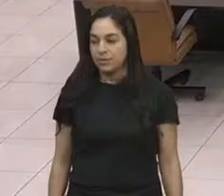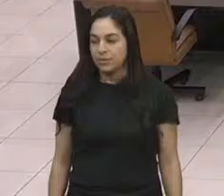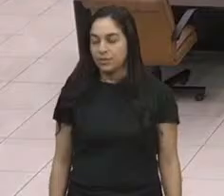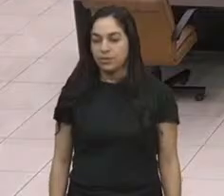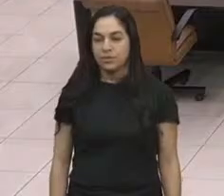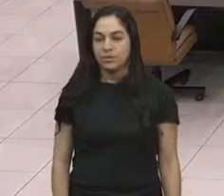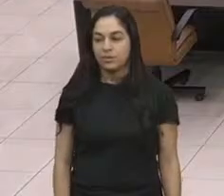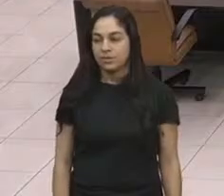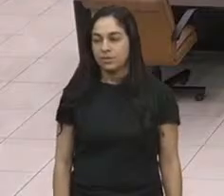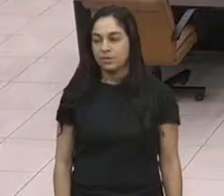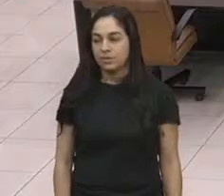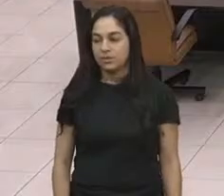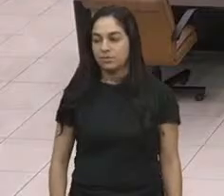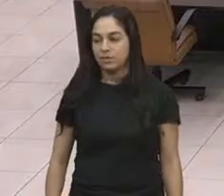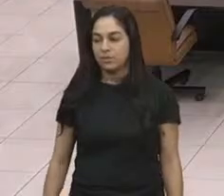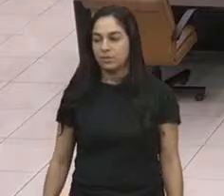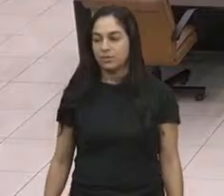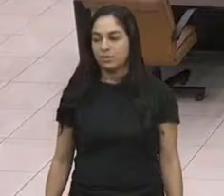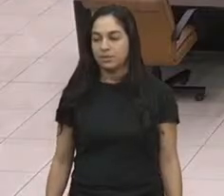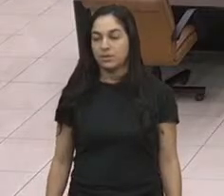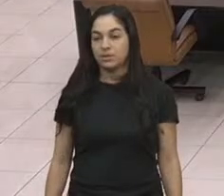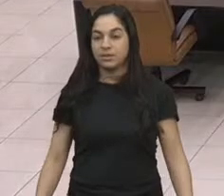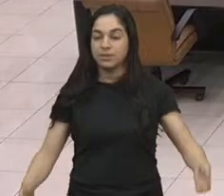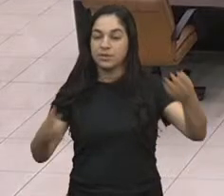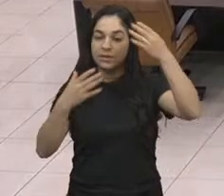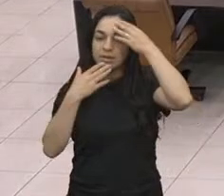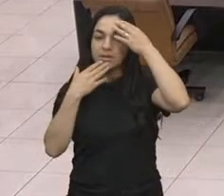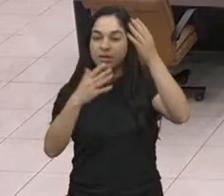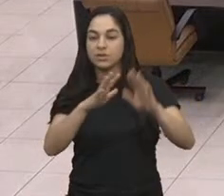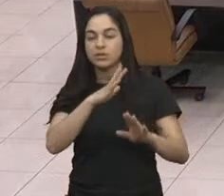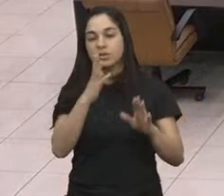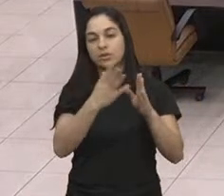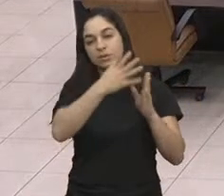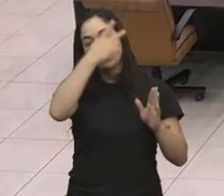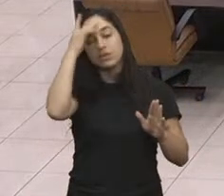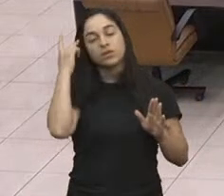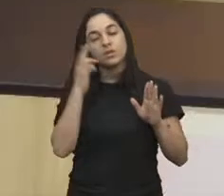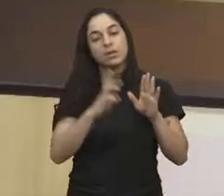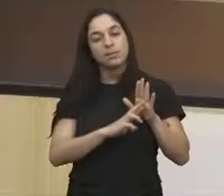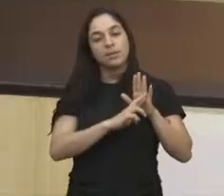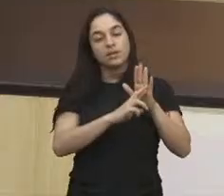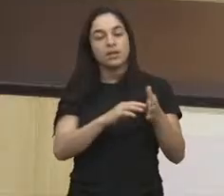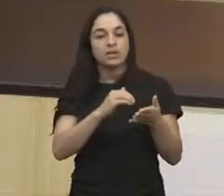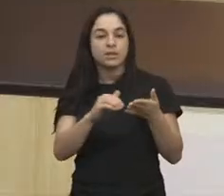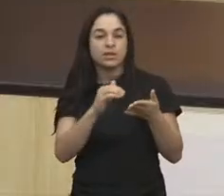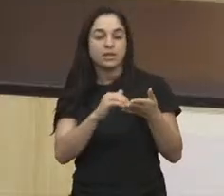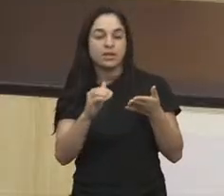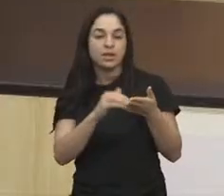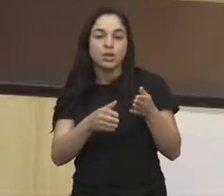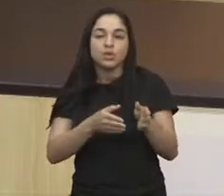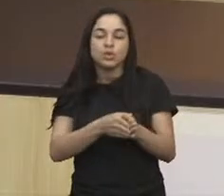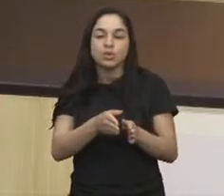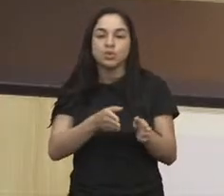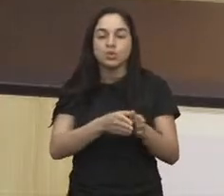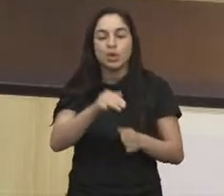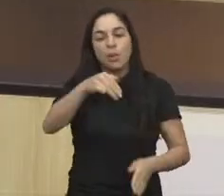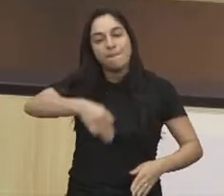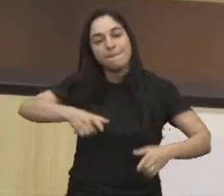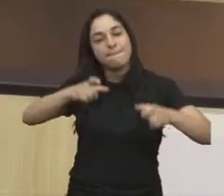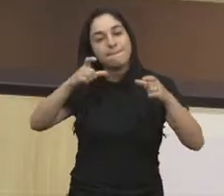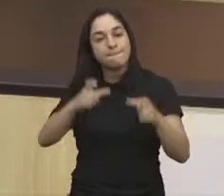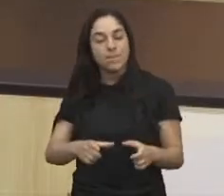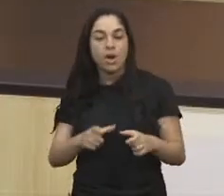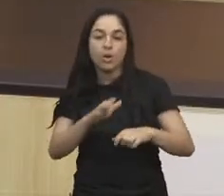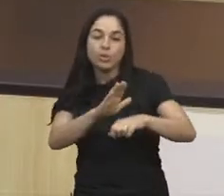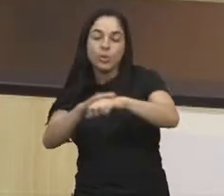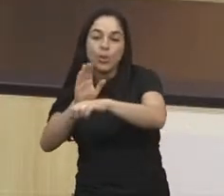Cumprimento e agradeço a presença dos representantes das secretarias municipais convocados para colaborar com o